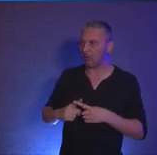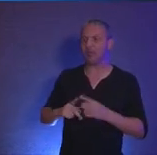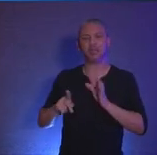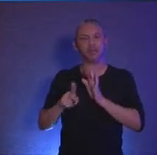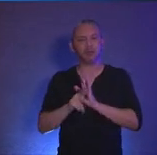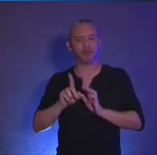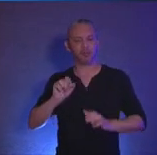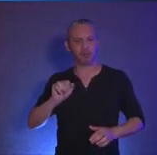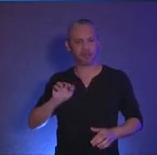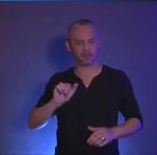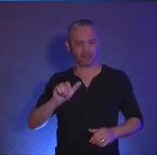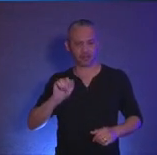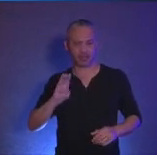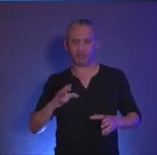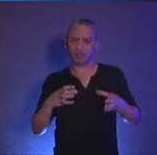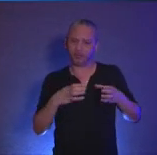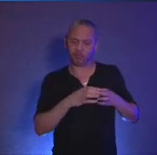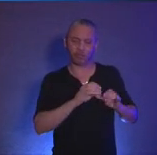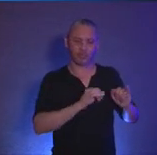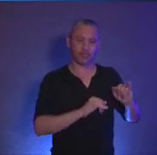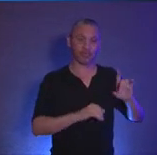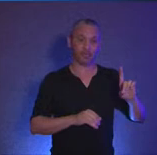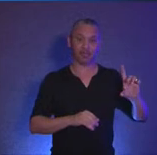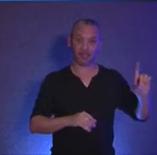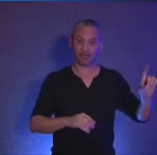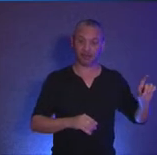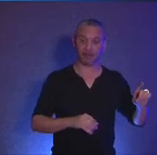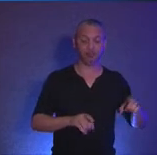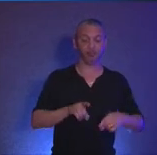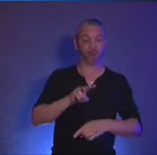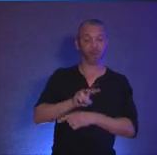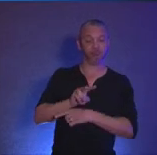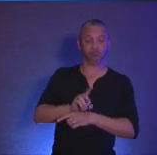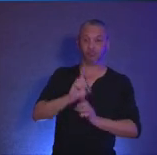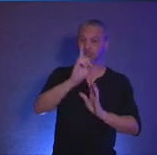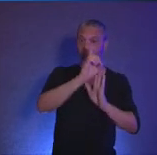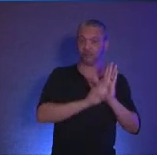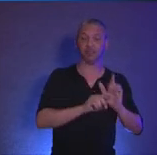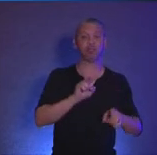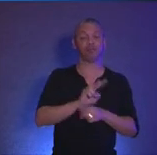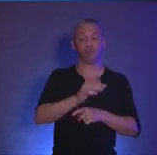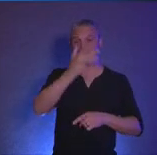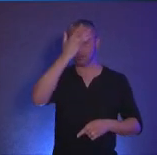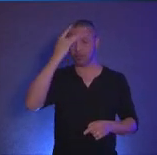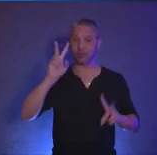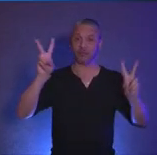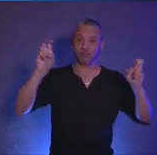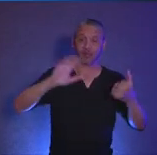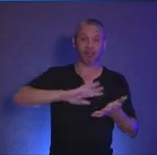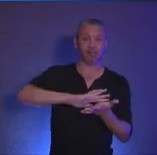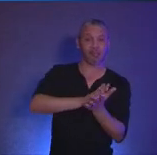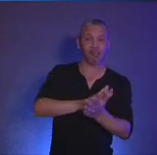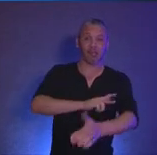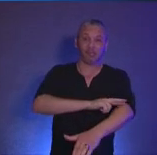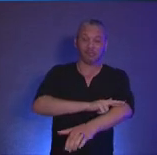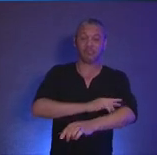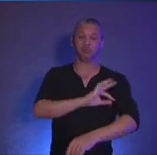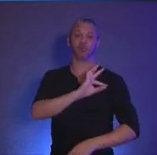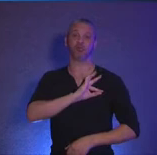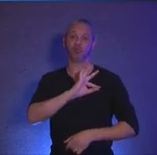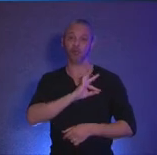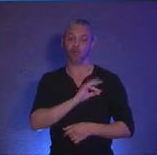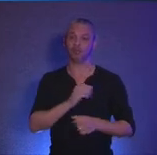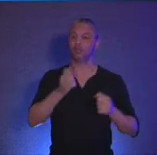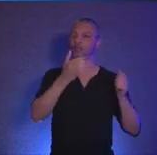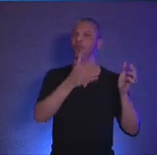Datalab, em parceria com o IDDD, o Instituto de Defesa, do Direito de Defesa, e ela fala sobre racismo nas abordagens policiais. E agora a